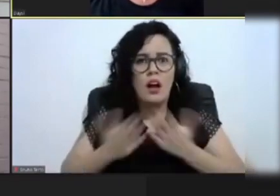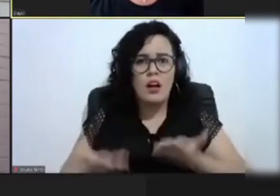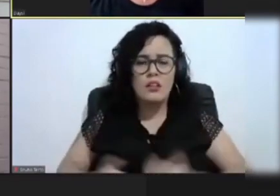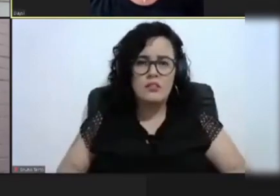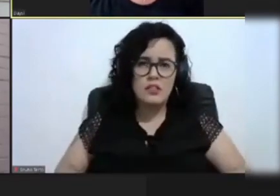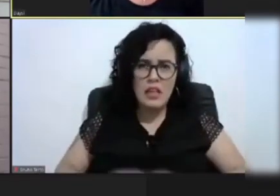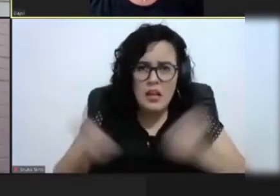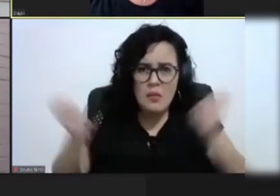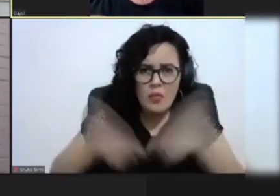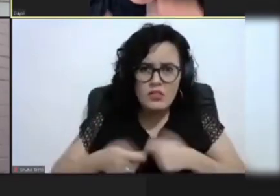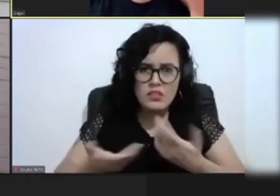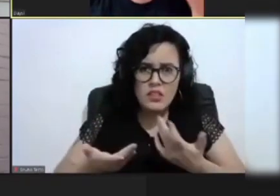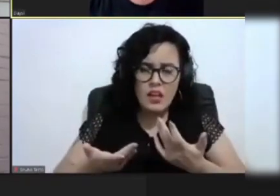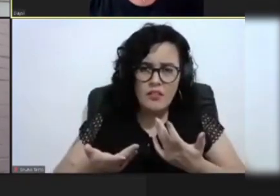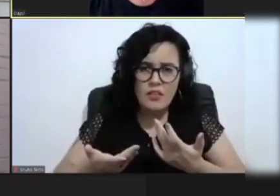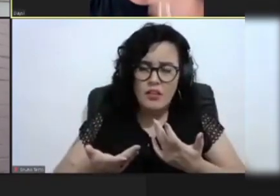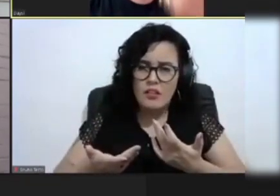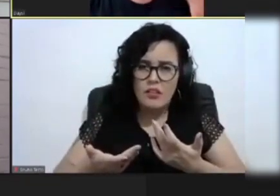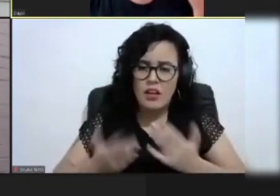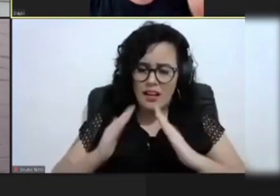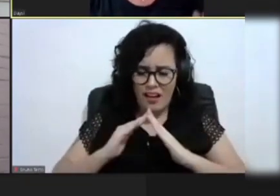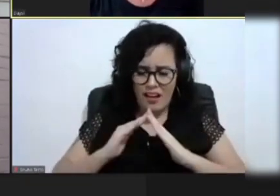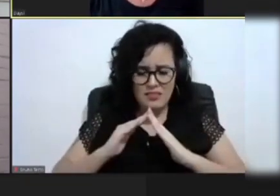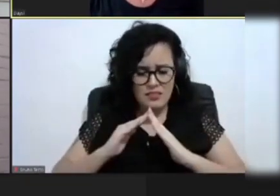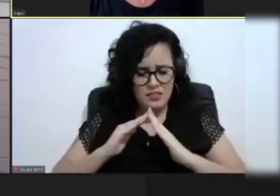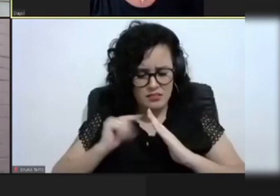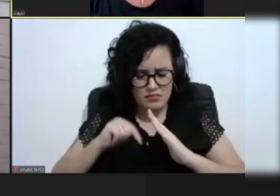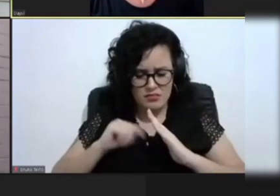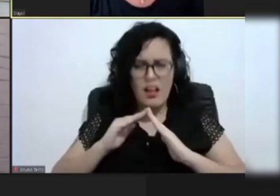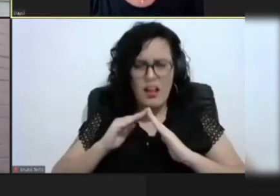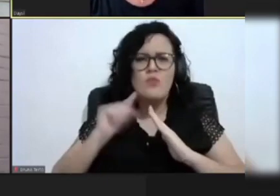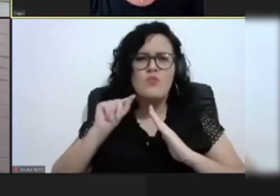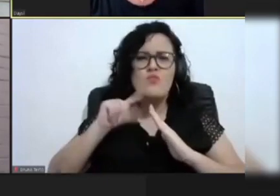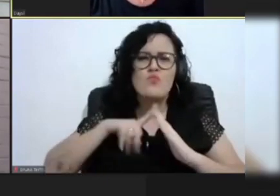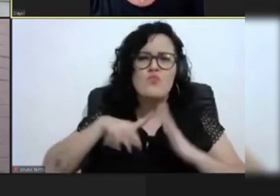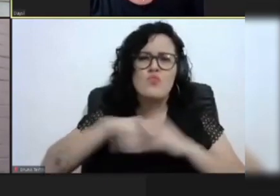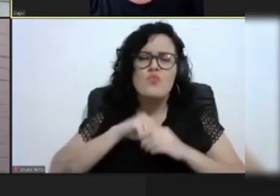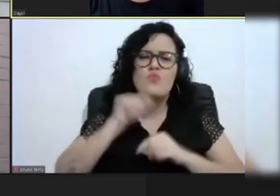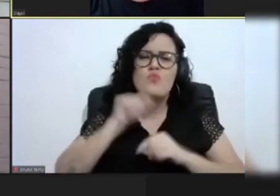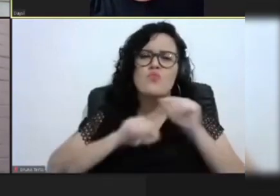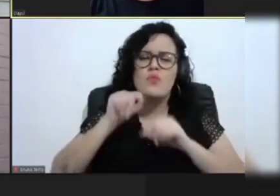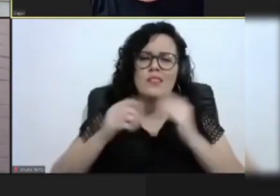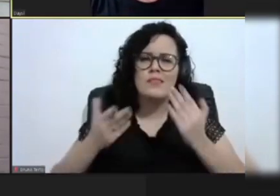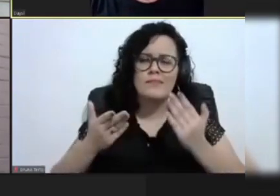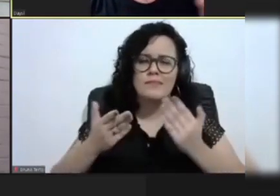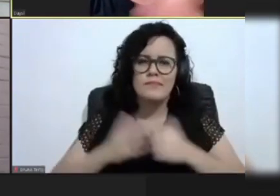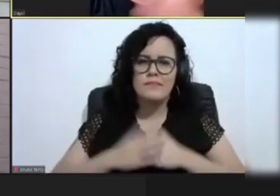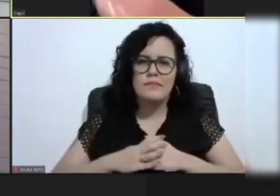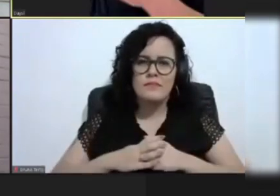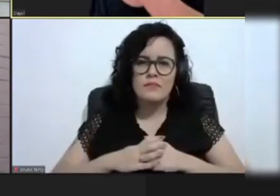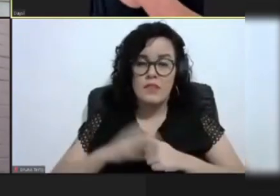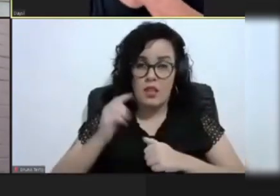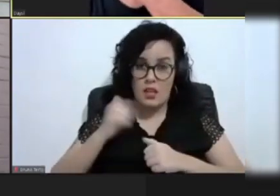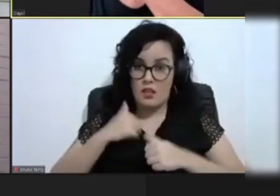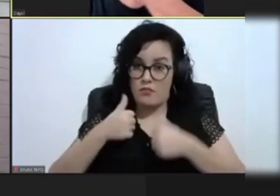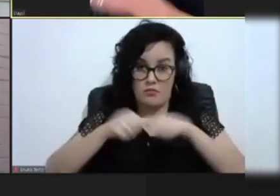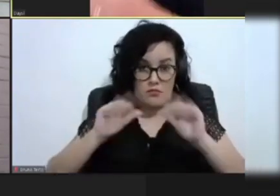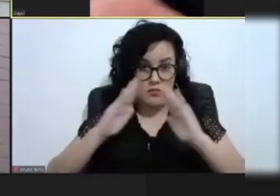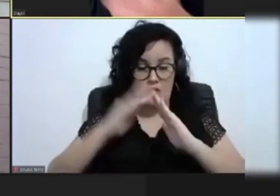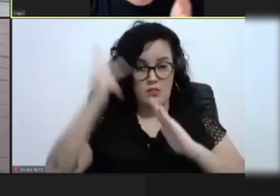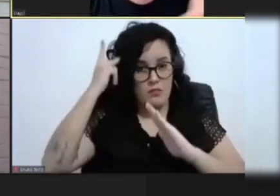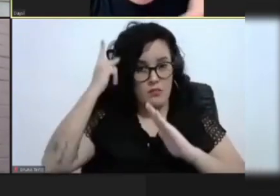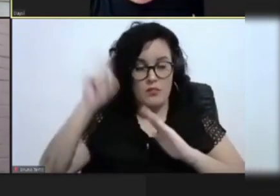né, ficar em casa? E que casa? Em quais condições? Sabe, eu estou fora de São Paulo, eu estou aqui numa cidade